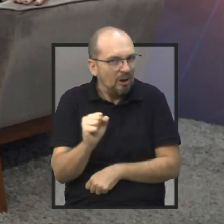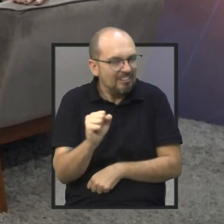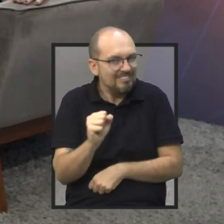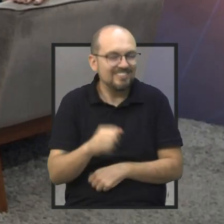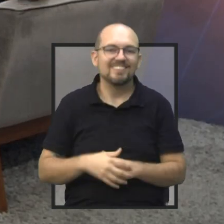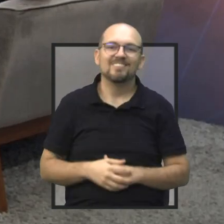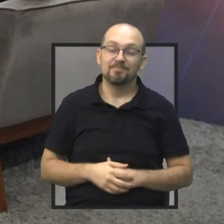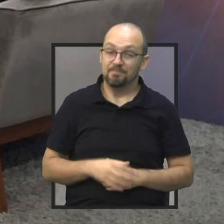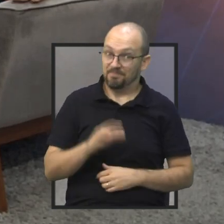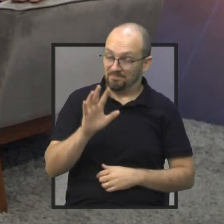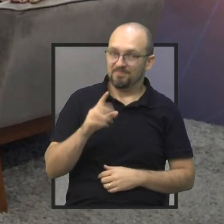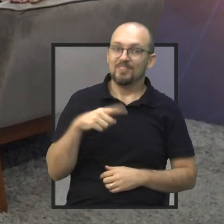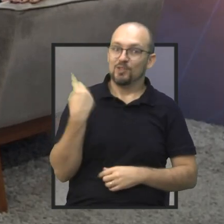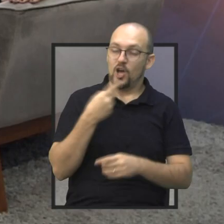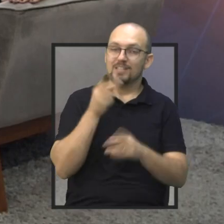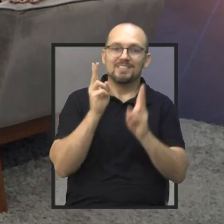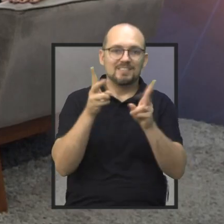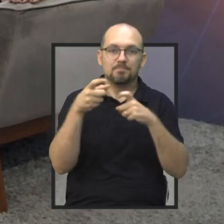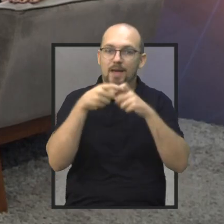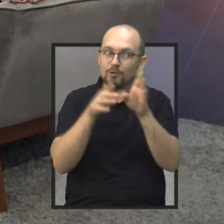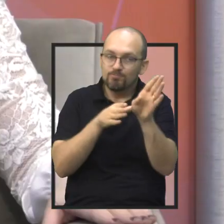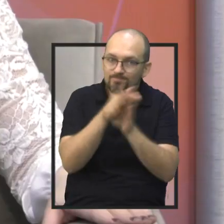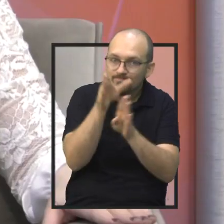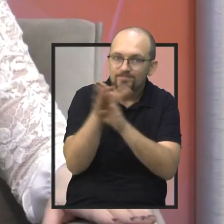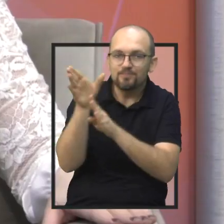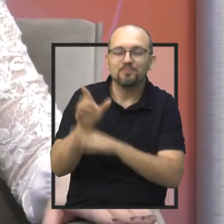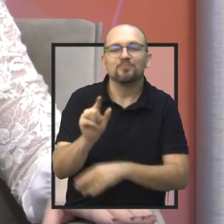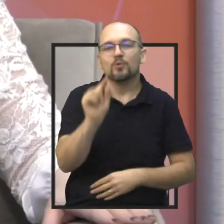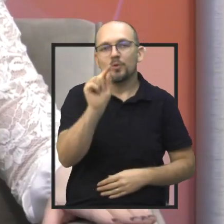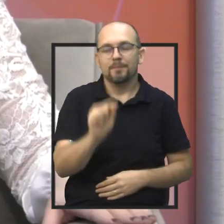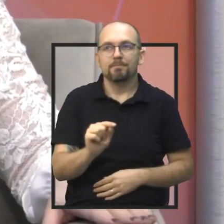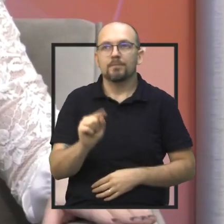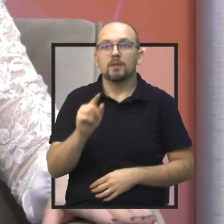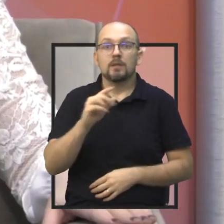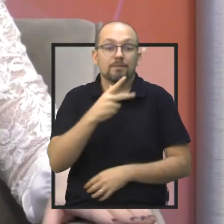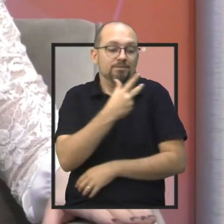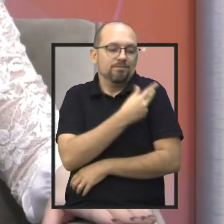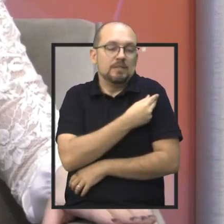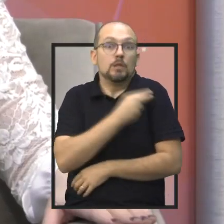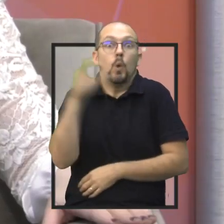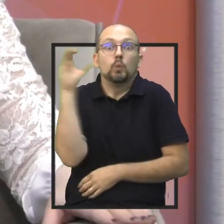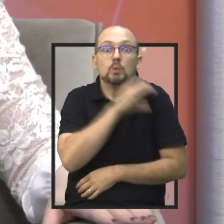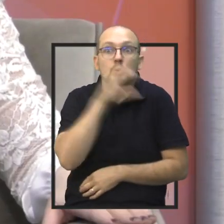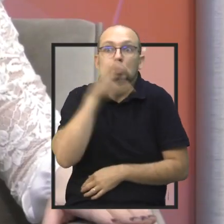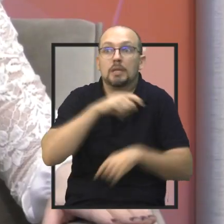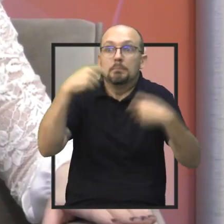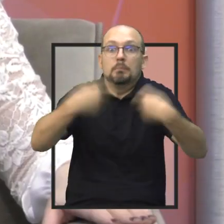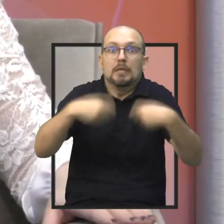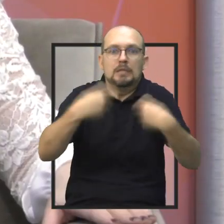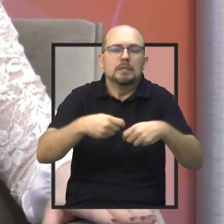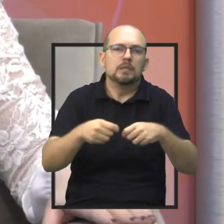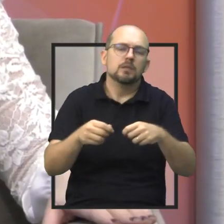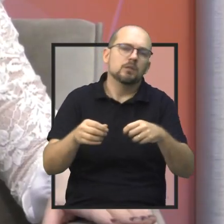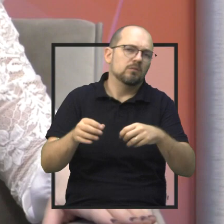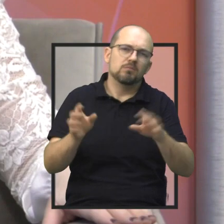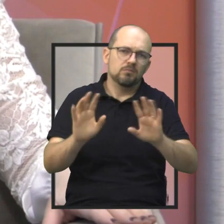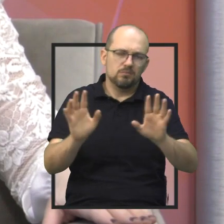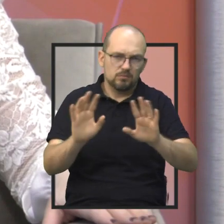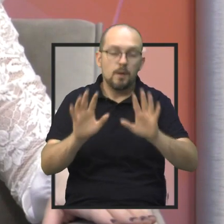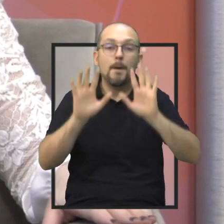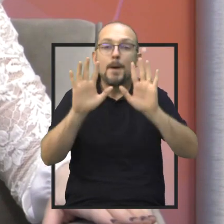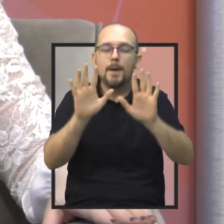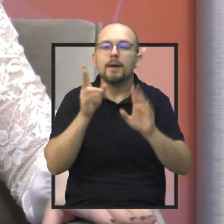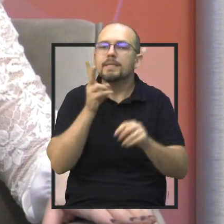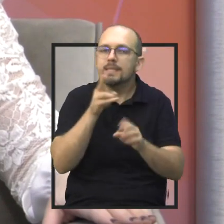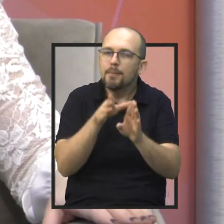gente recomenda o seguinte, a vacinação não é uma urgência, tá? Não é uma contraindicação absoluta, porém a